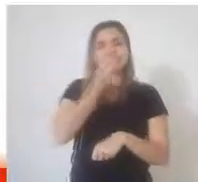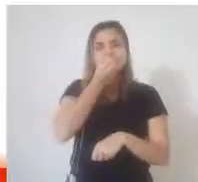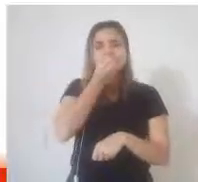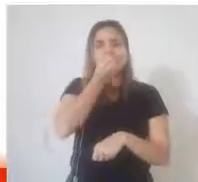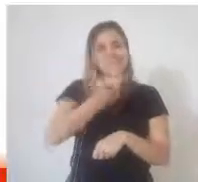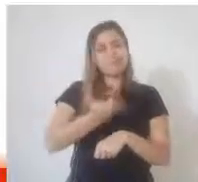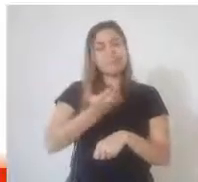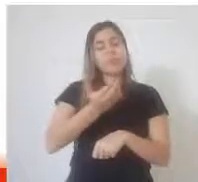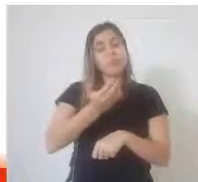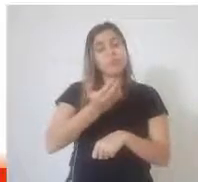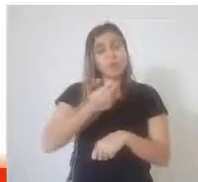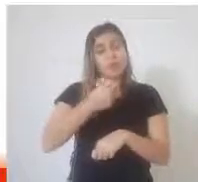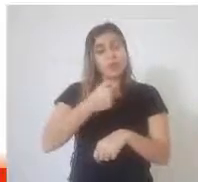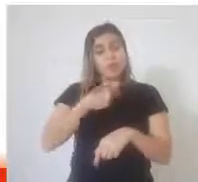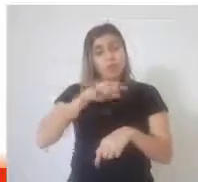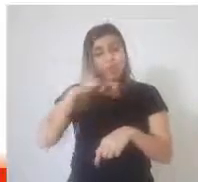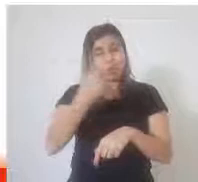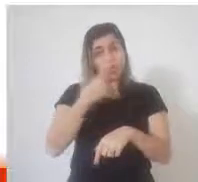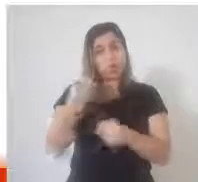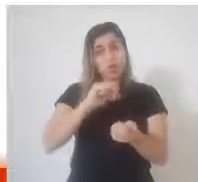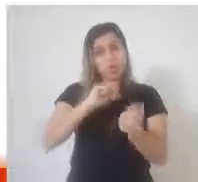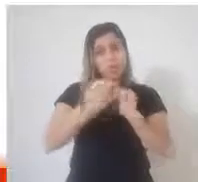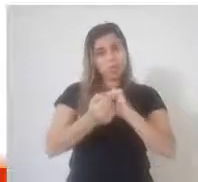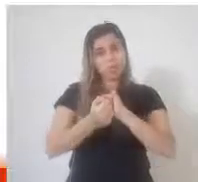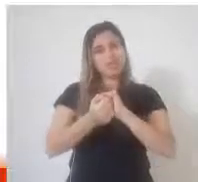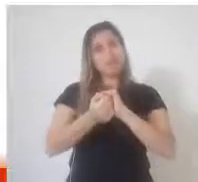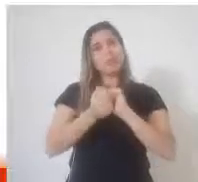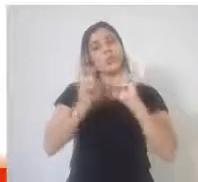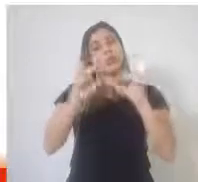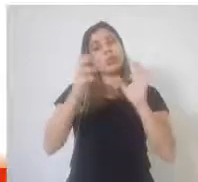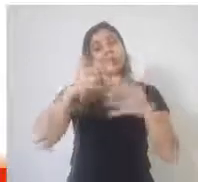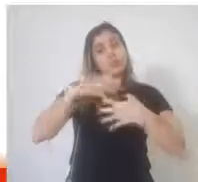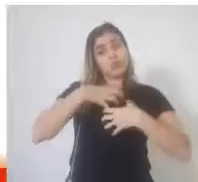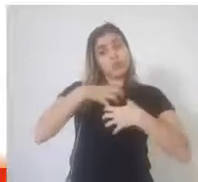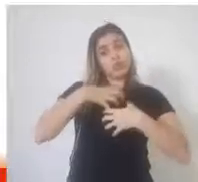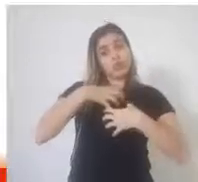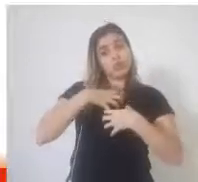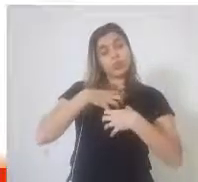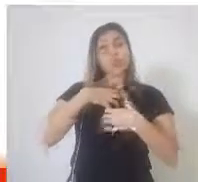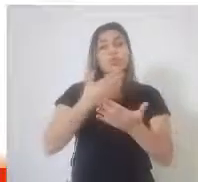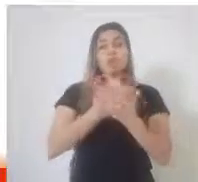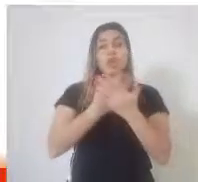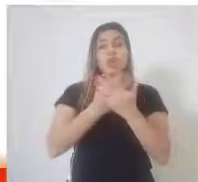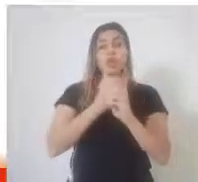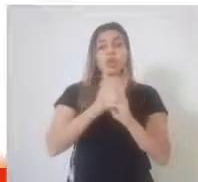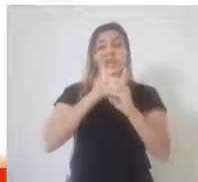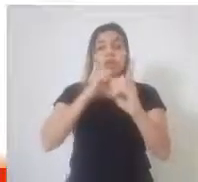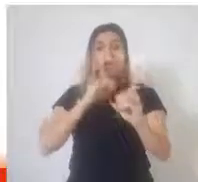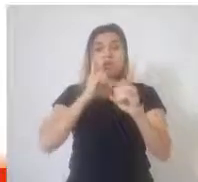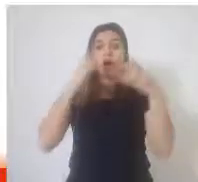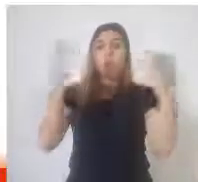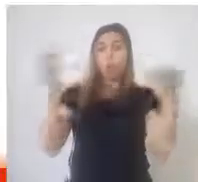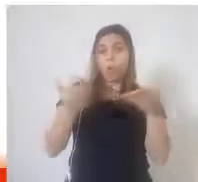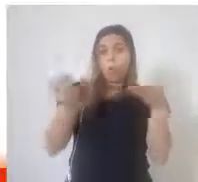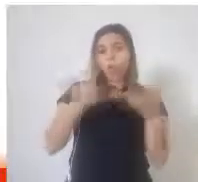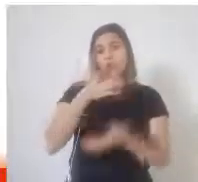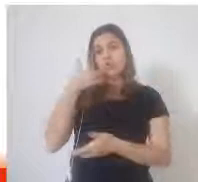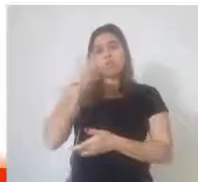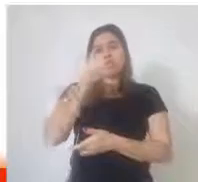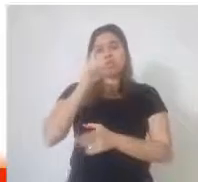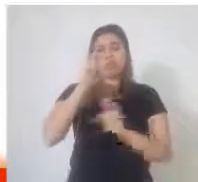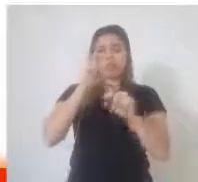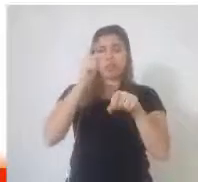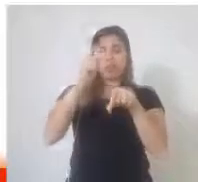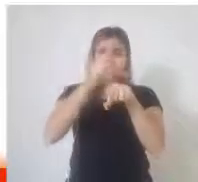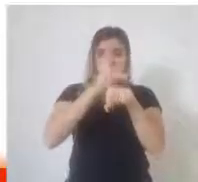tenham aproveitado. E aí a gente vai se adaptando a esse processo, né, de aulas não presenciais. Hoje, por exemplo,